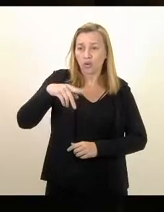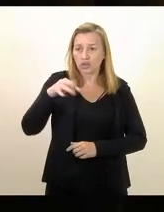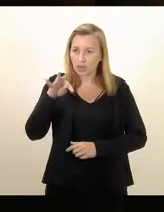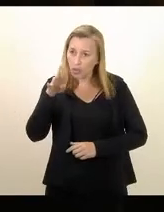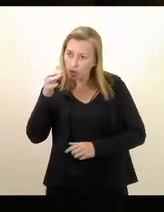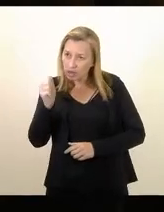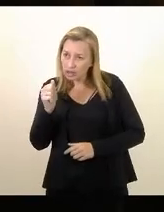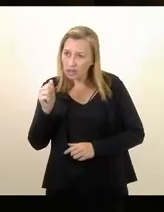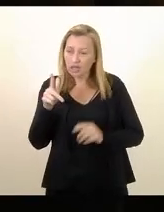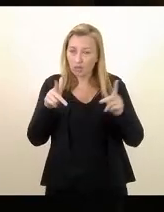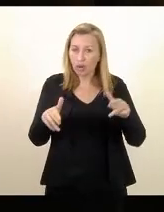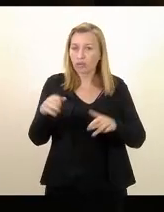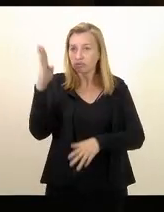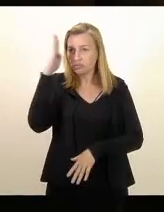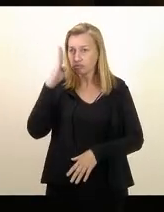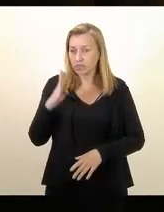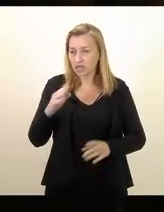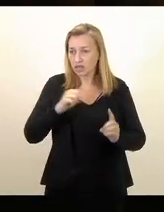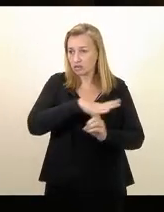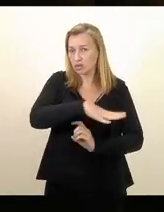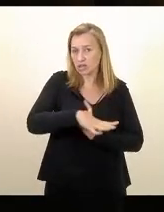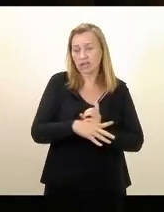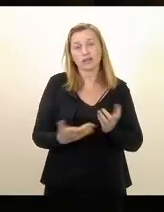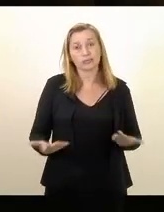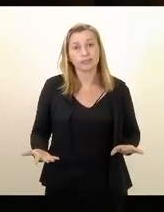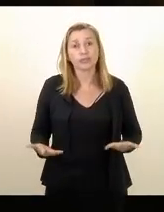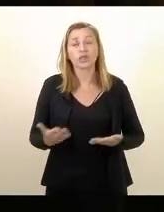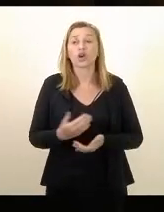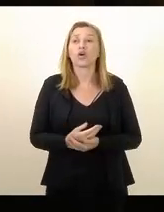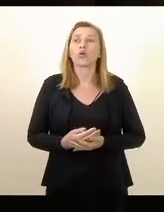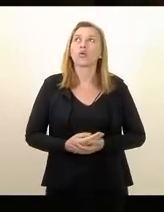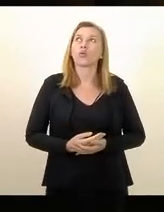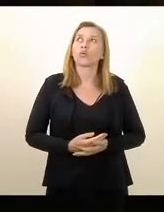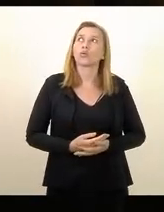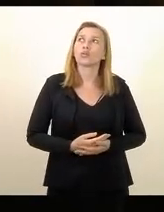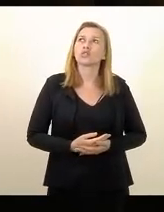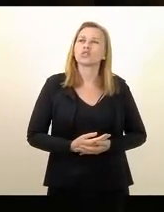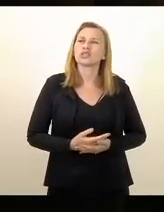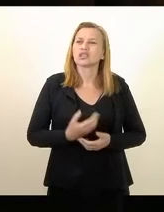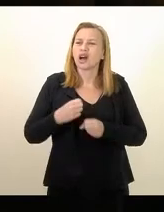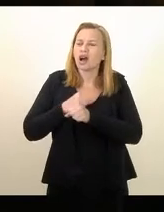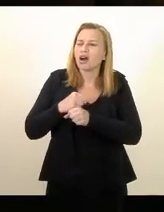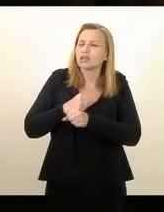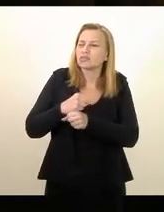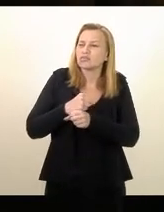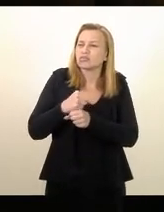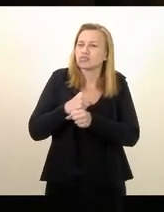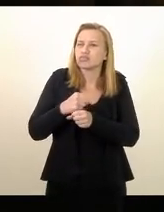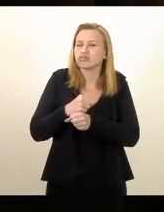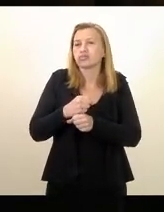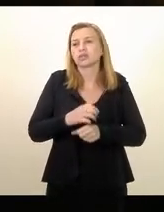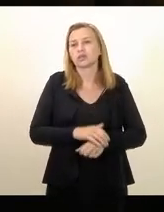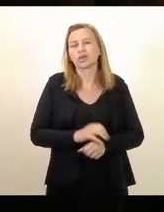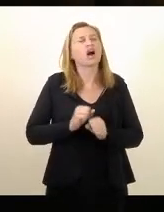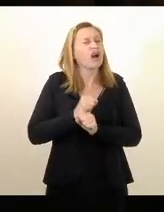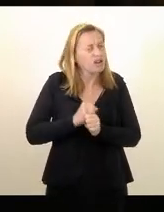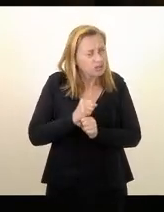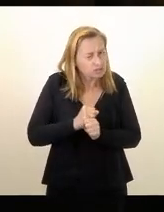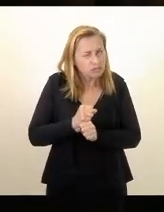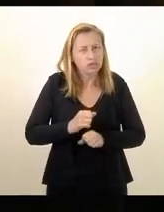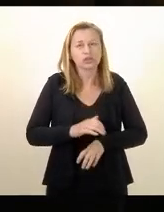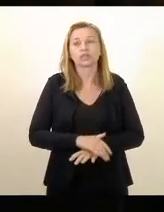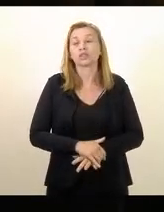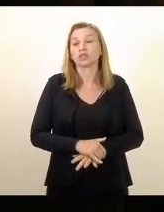da sociedade brasileira o Brasil levou muito tempo muito tempo